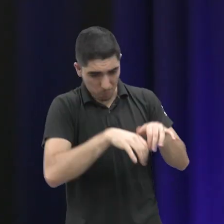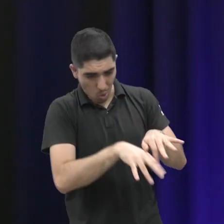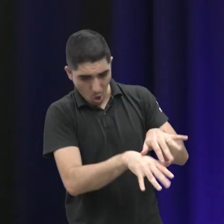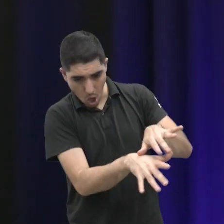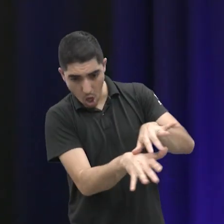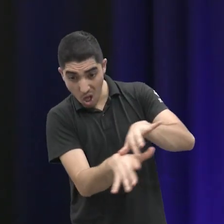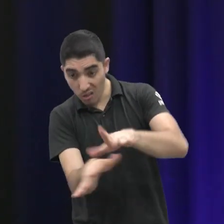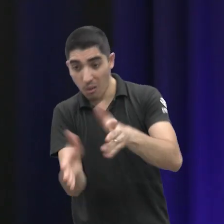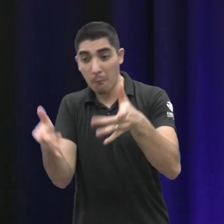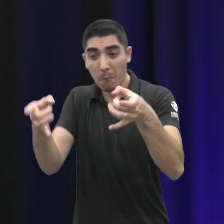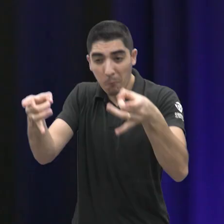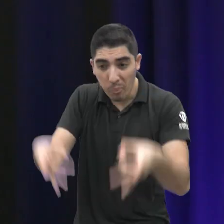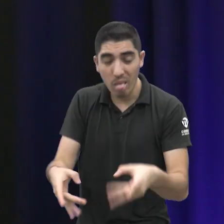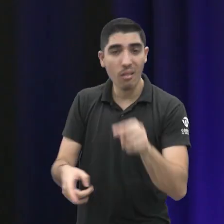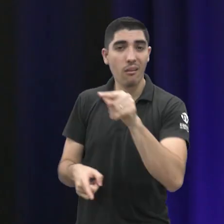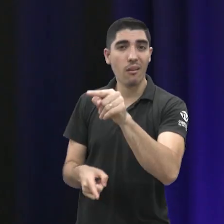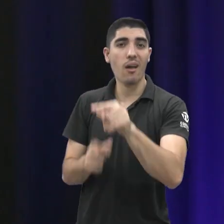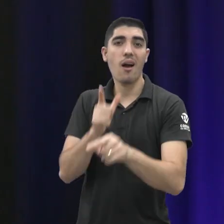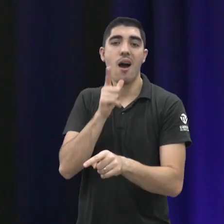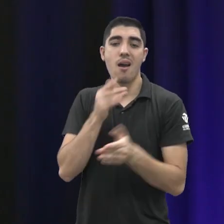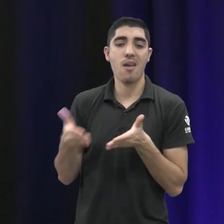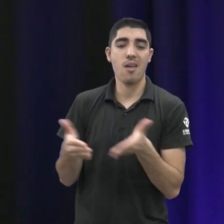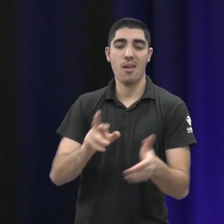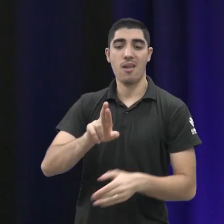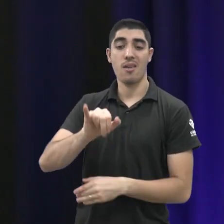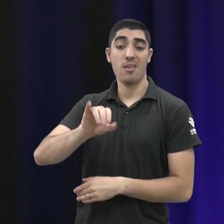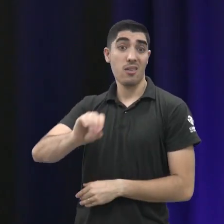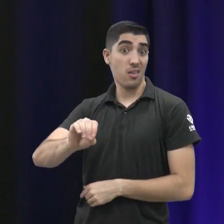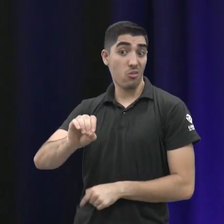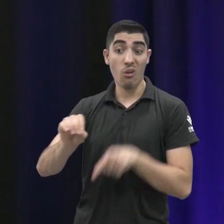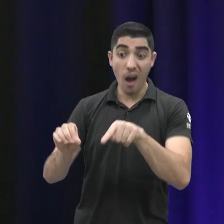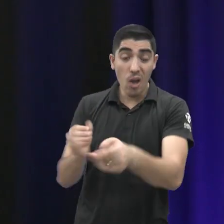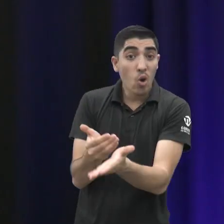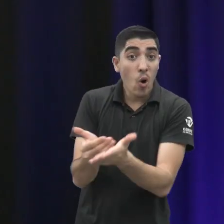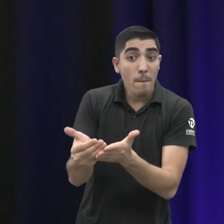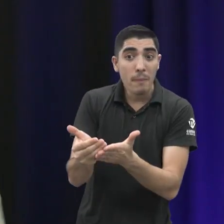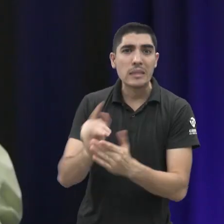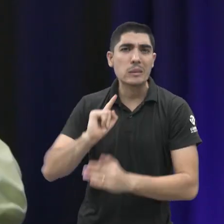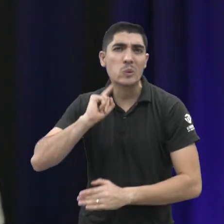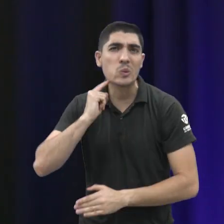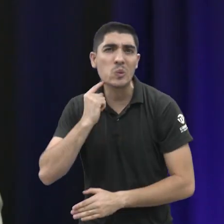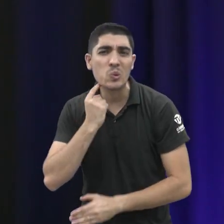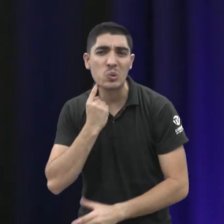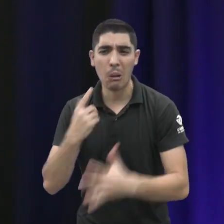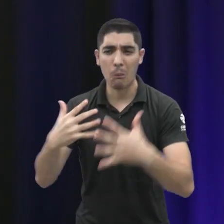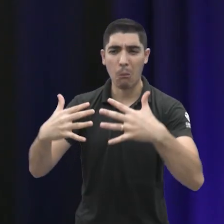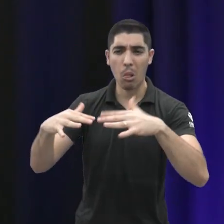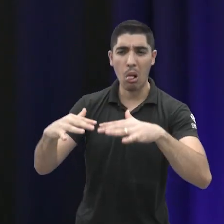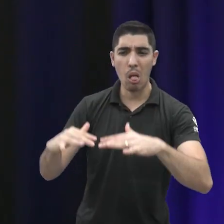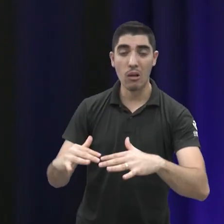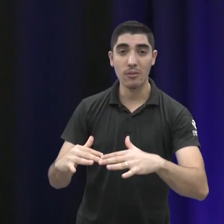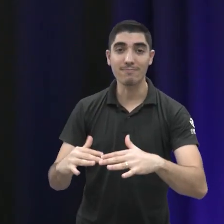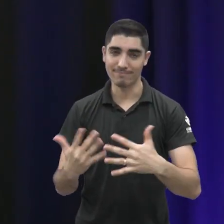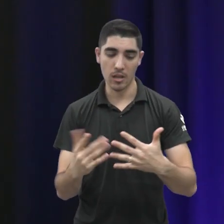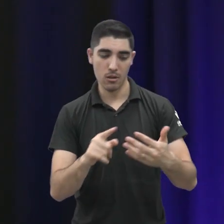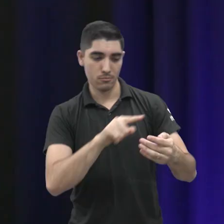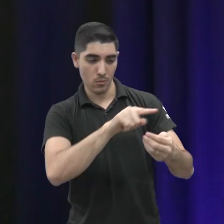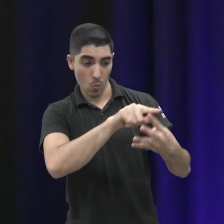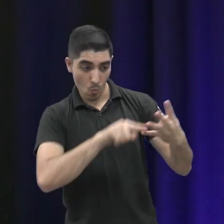básico, porque a gente está falando de água, está falando dos rios, da poluição dos rios e assim por diante. Então, todos esses são 4 itens.